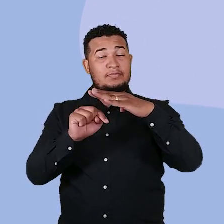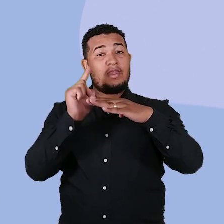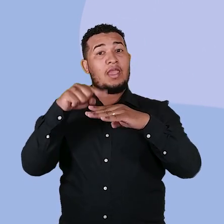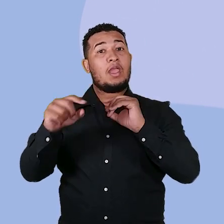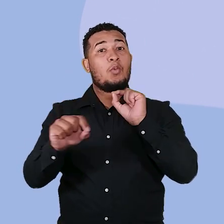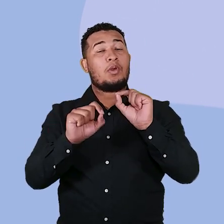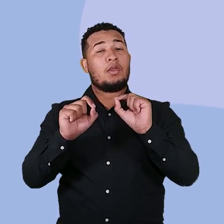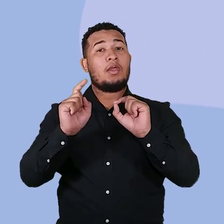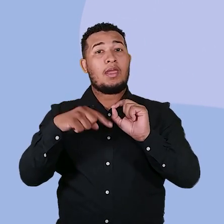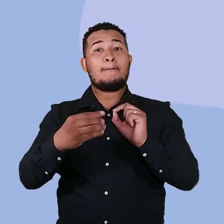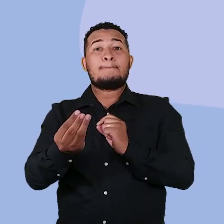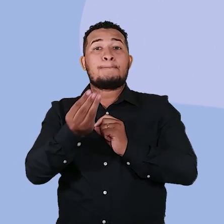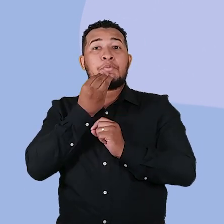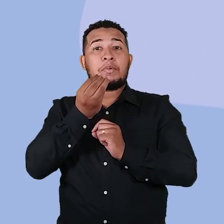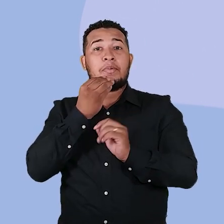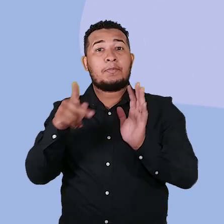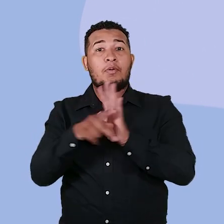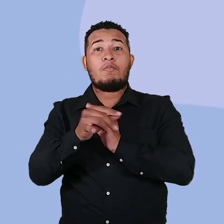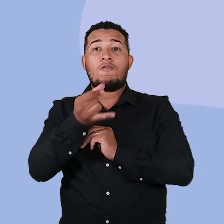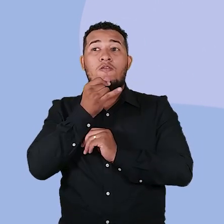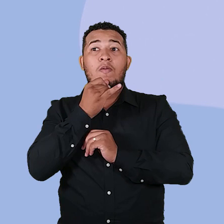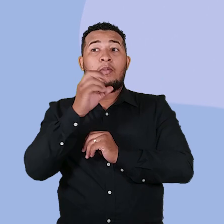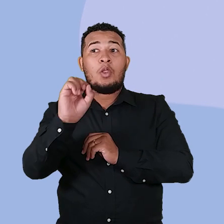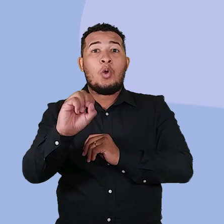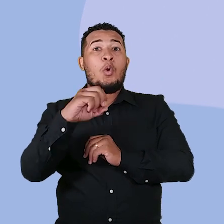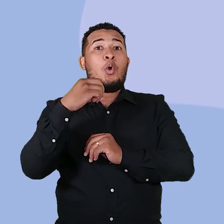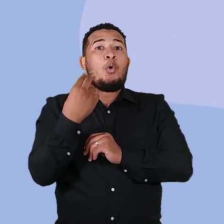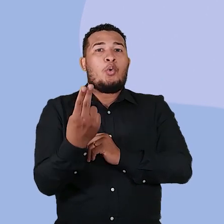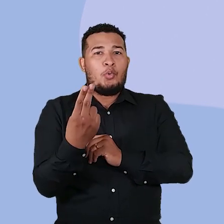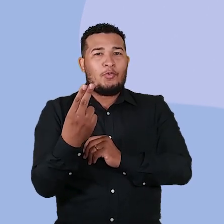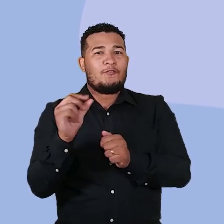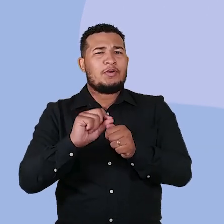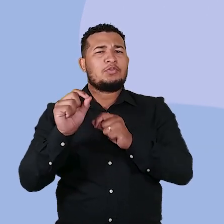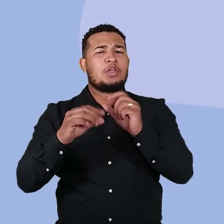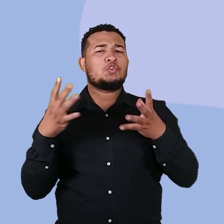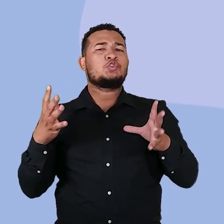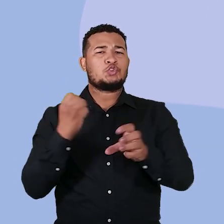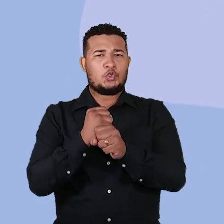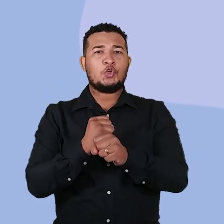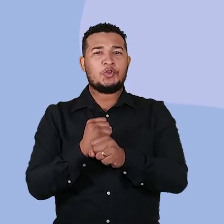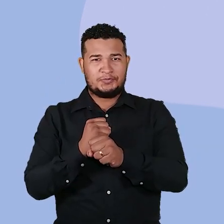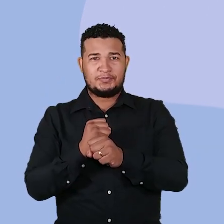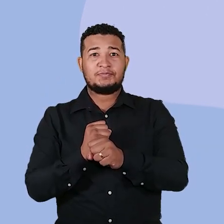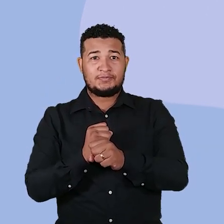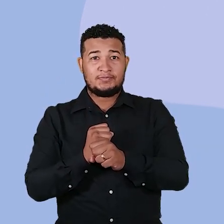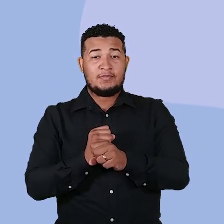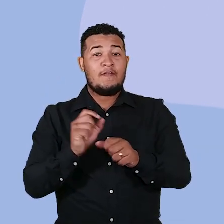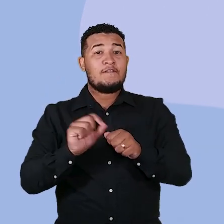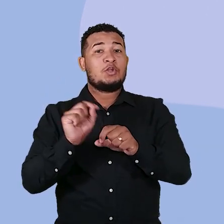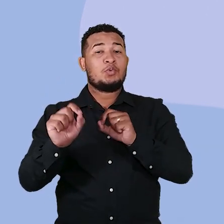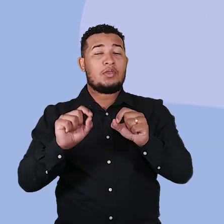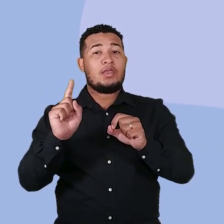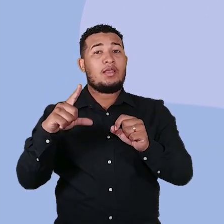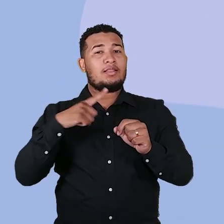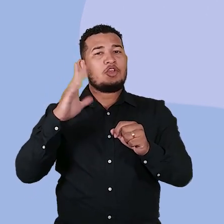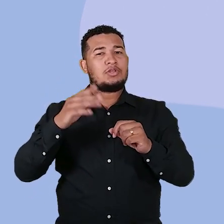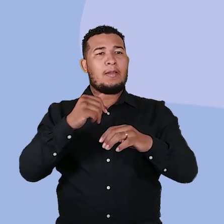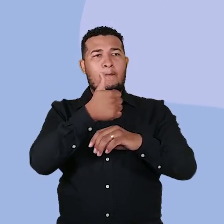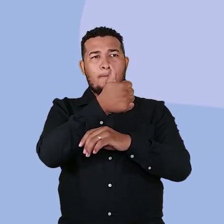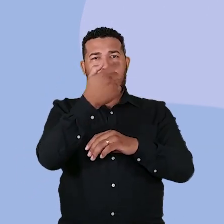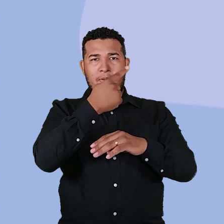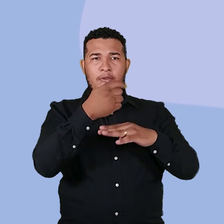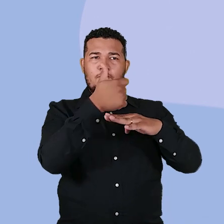cinco essa é a probabilidade com o evento ou você soma o que nós fizemos em